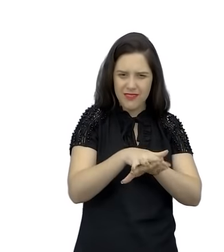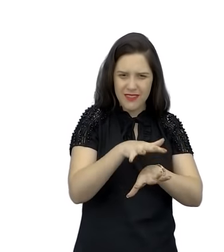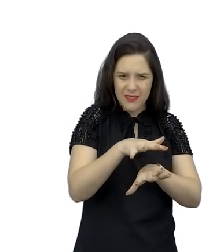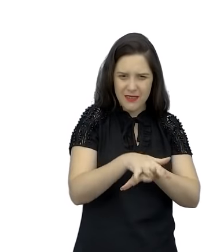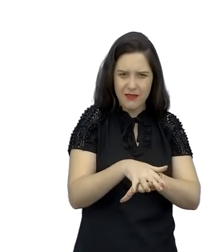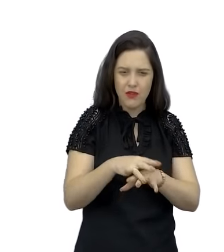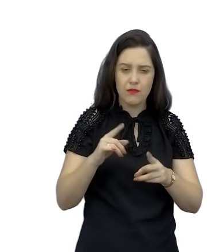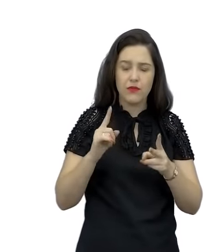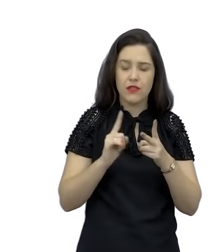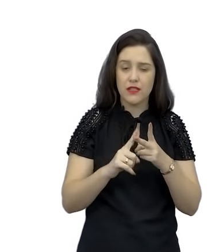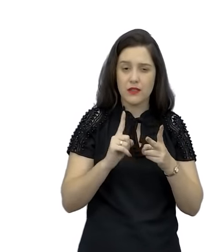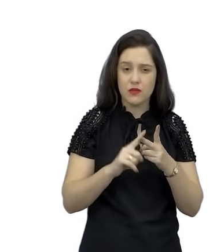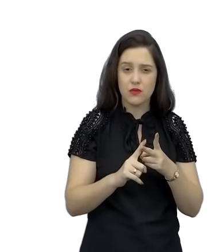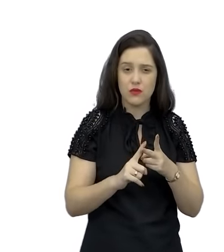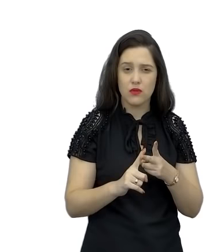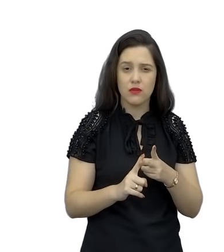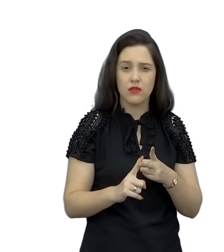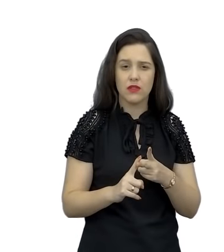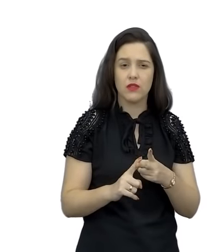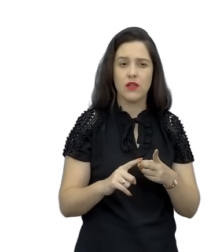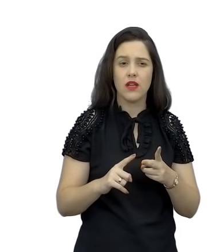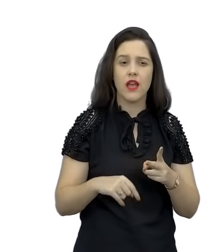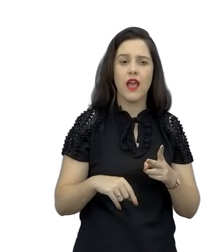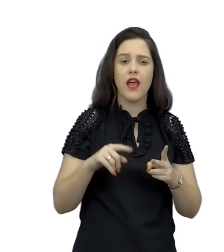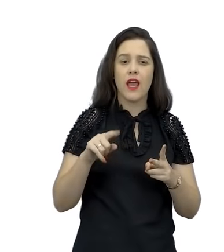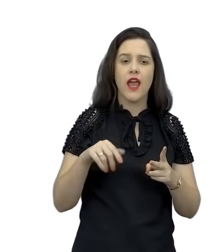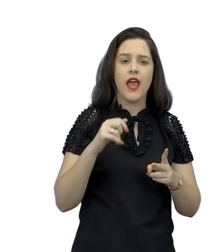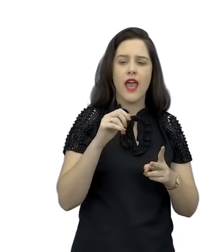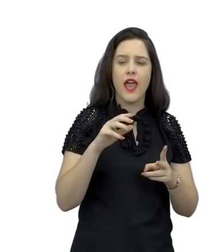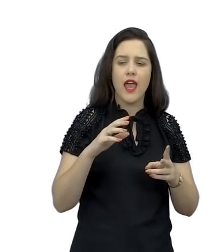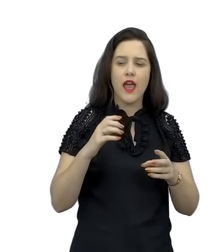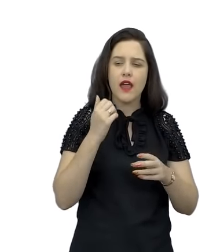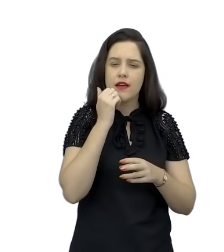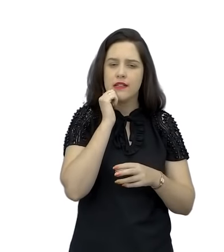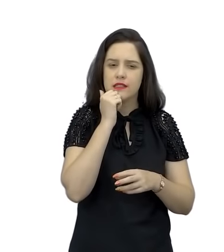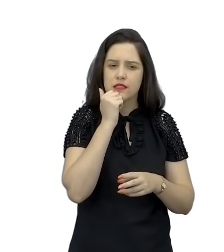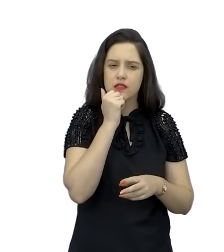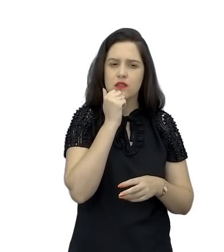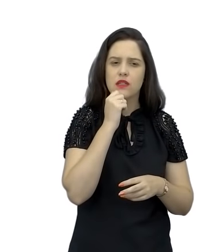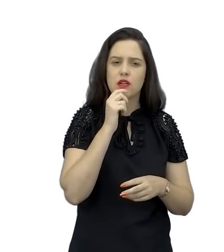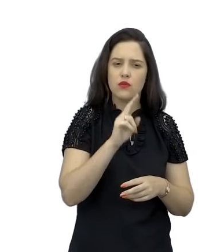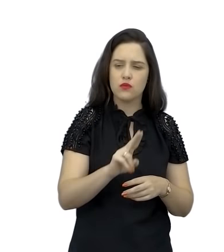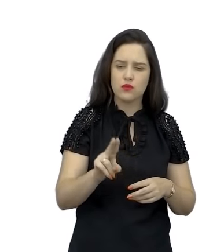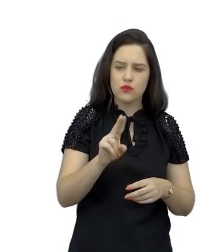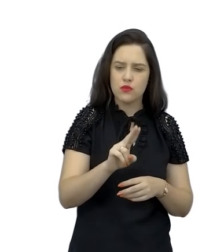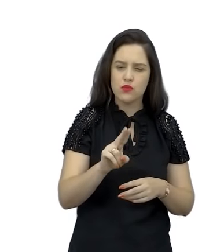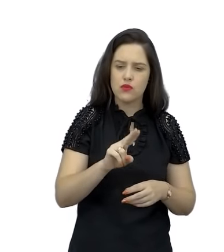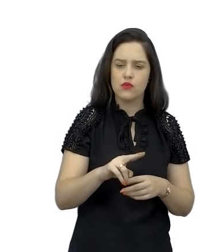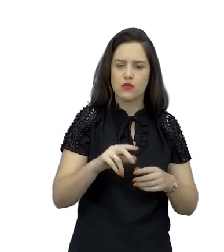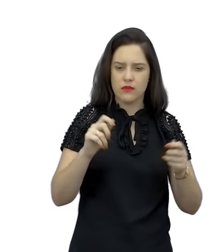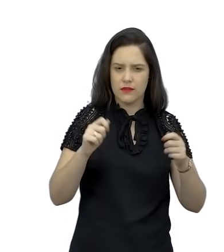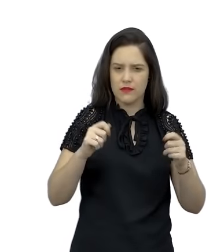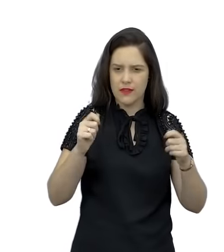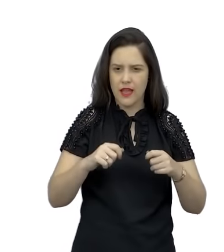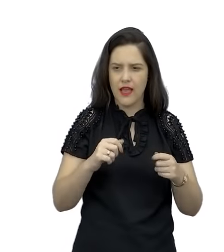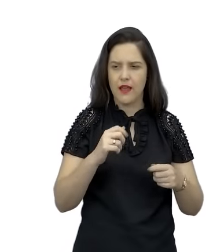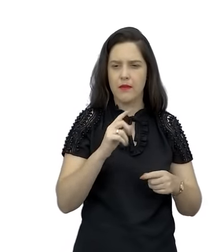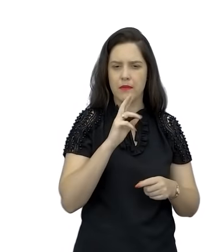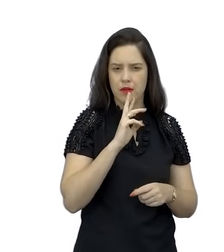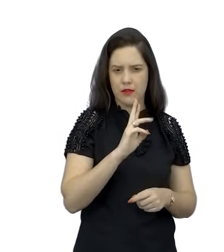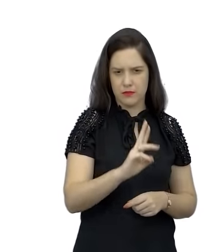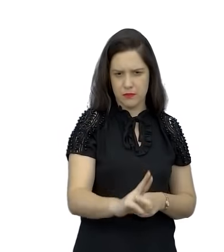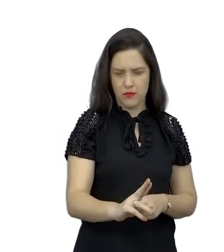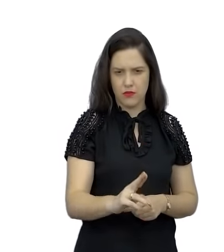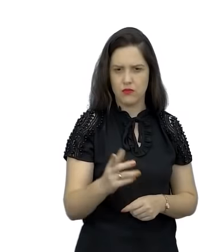o segundo que a gente traz é um aspecto mais científico do uso desse termo, tá? Da resolução aí do problema,